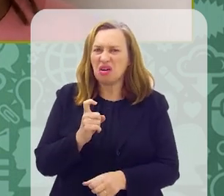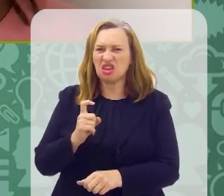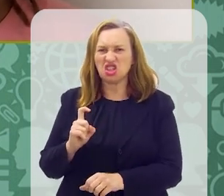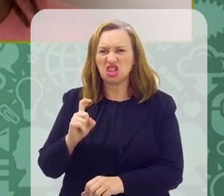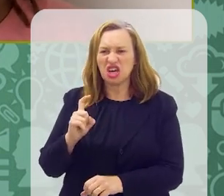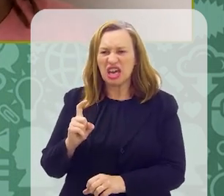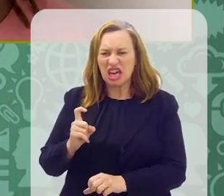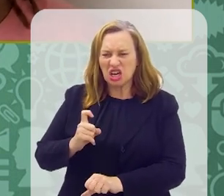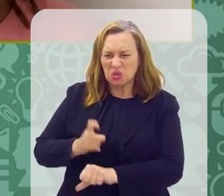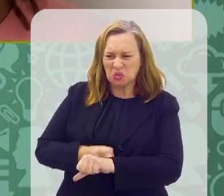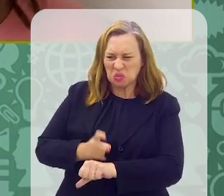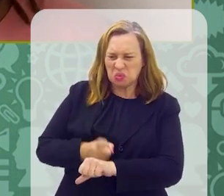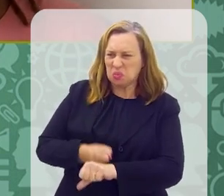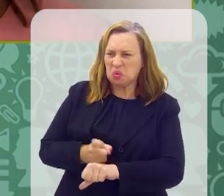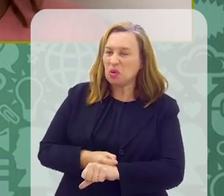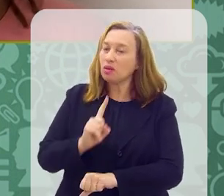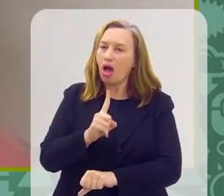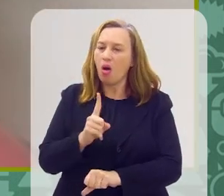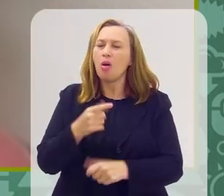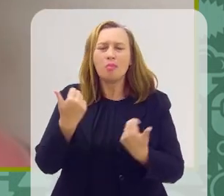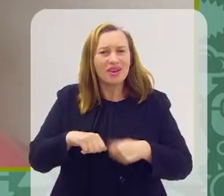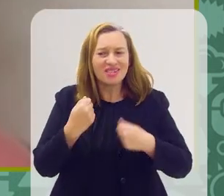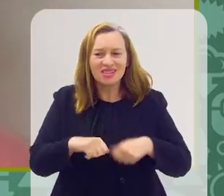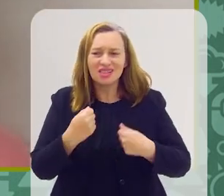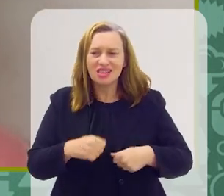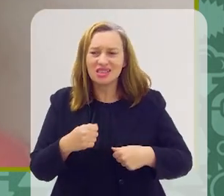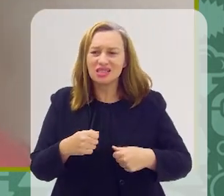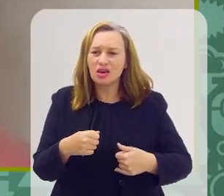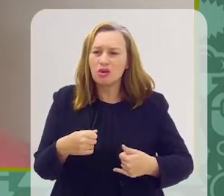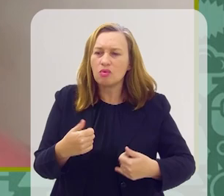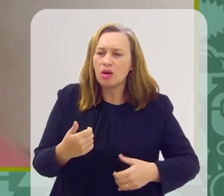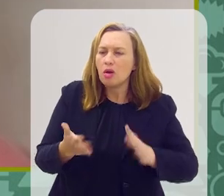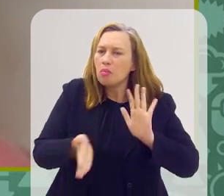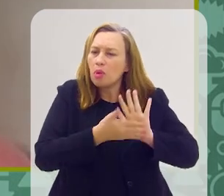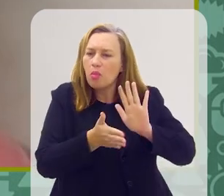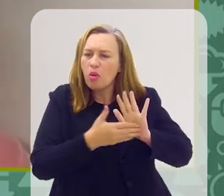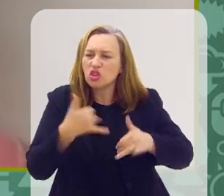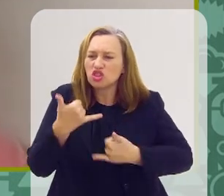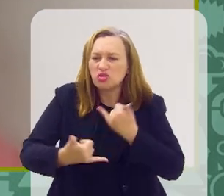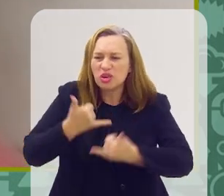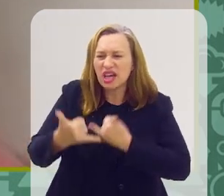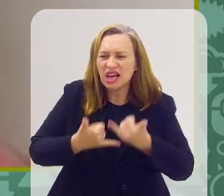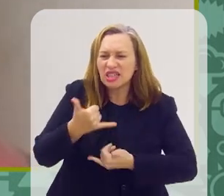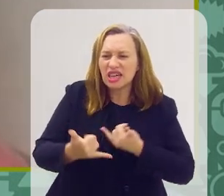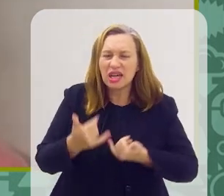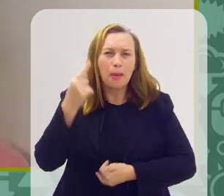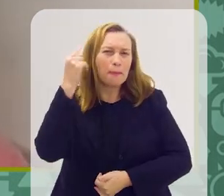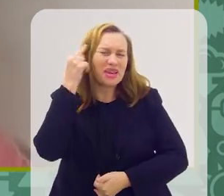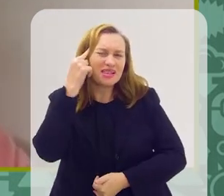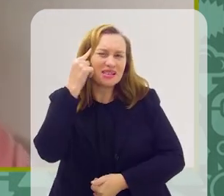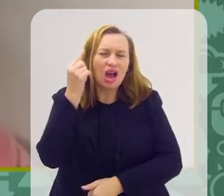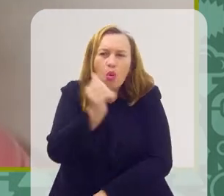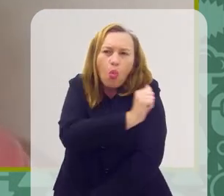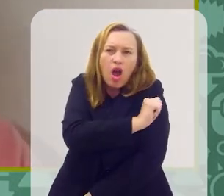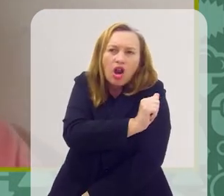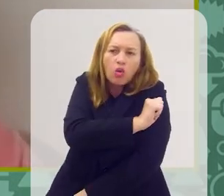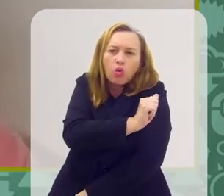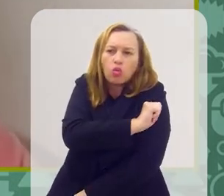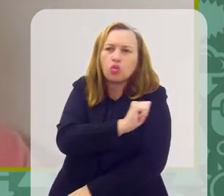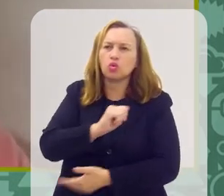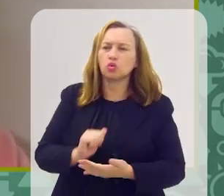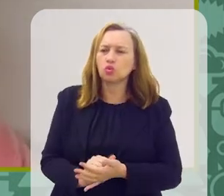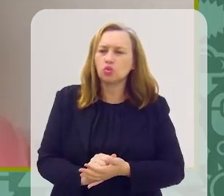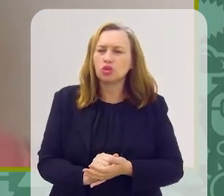duro para o aluno. Ela precisa, o lúdico, ele traz sempre, né, uma proposta diferente, faz o aluno refletir de uma maneira, né, que não